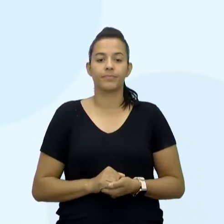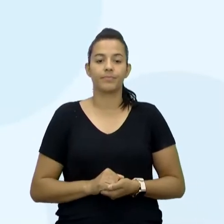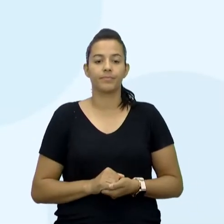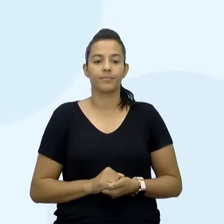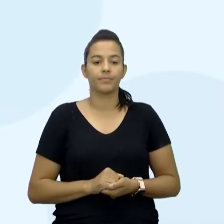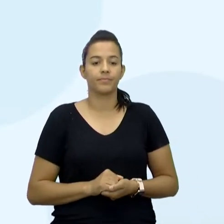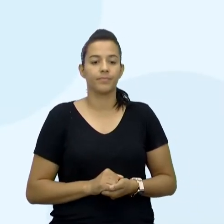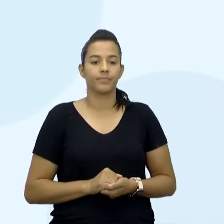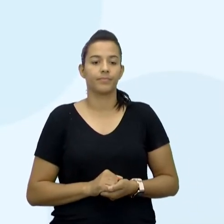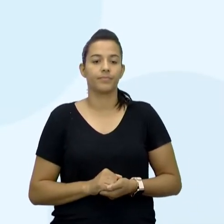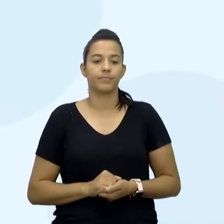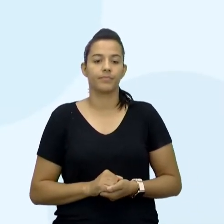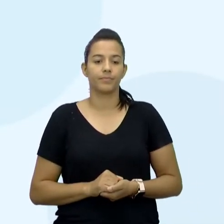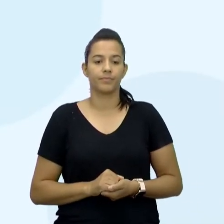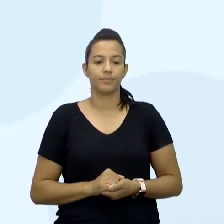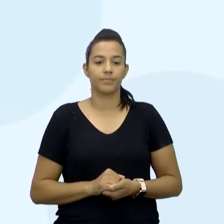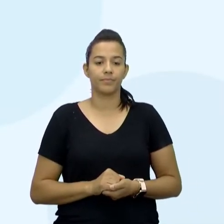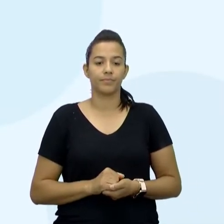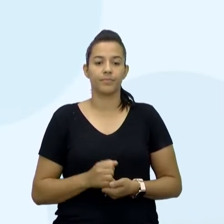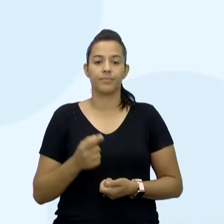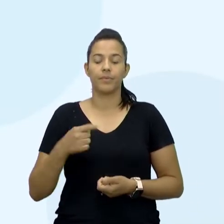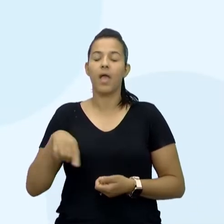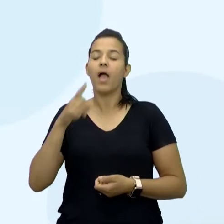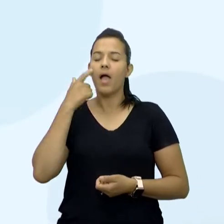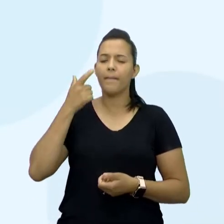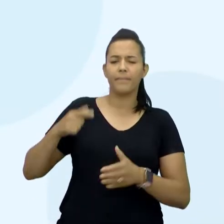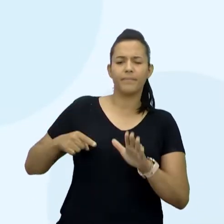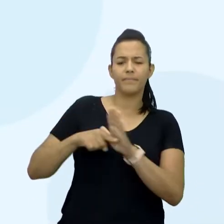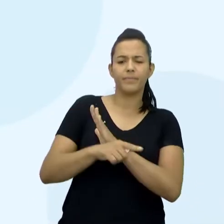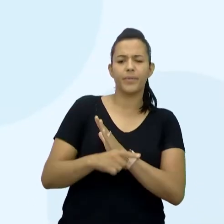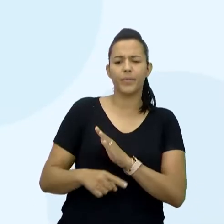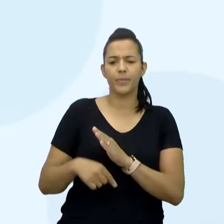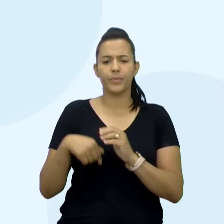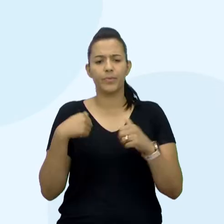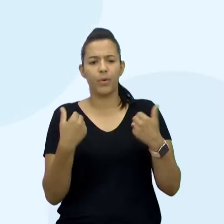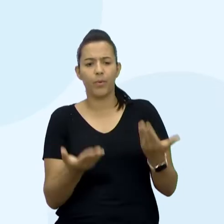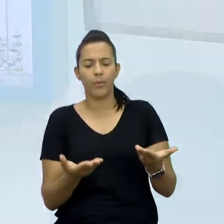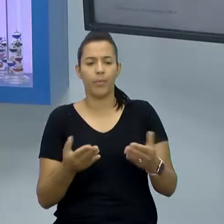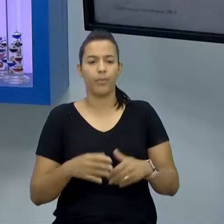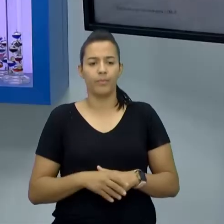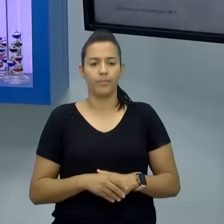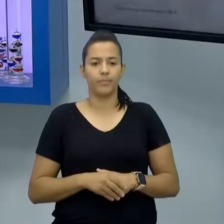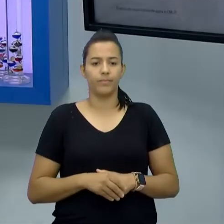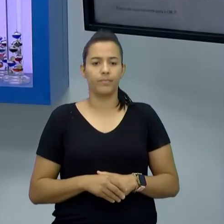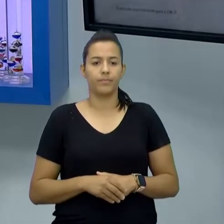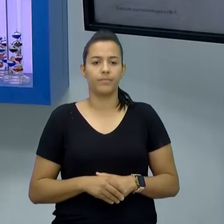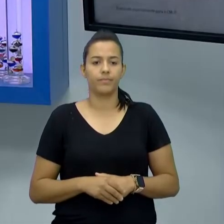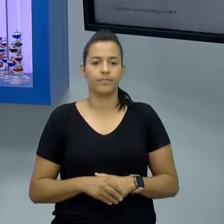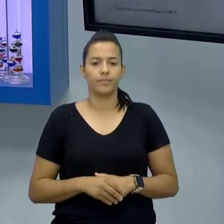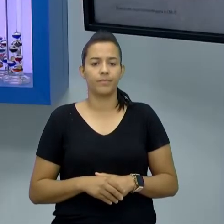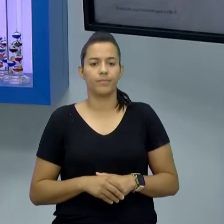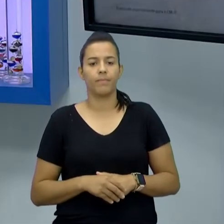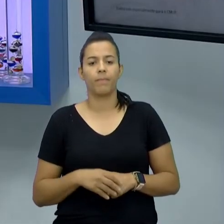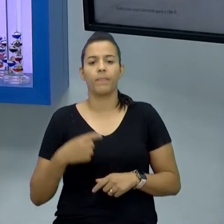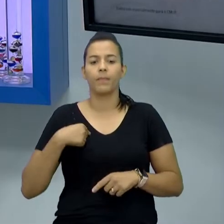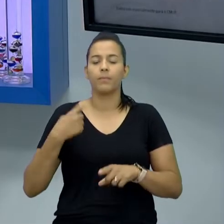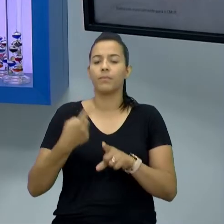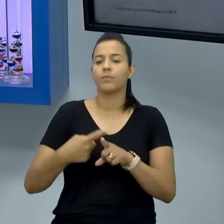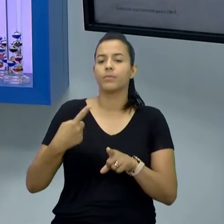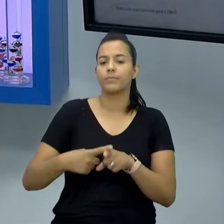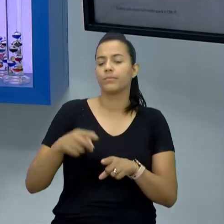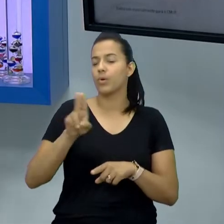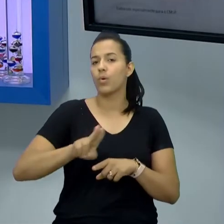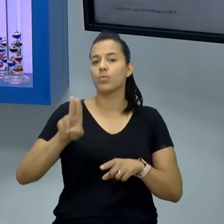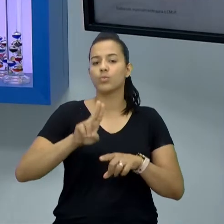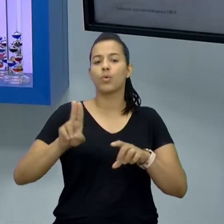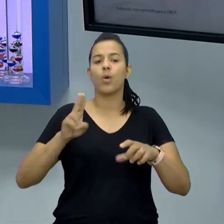Resolução. Giba, aí a pergunta que a Gibalina fez para mim. Giba, por que você usou essa